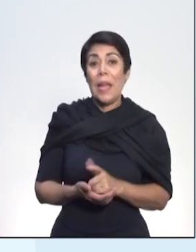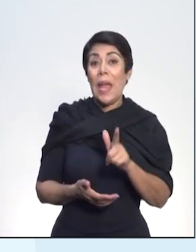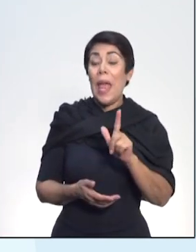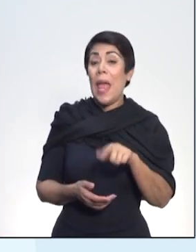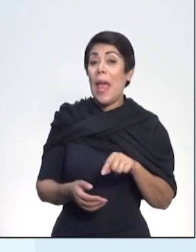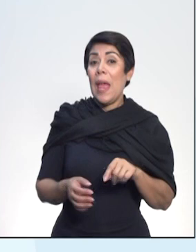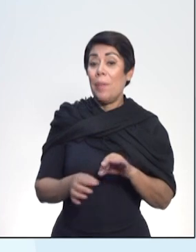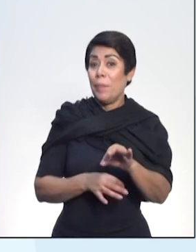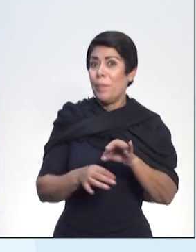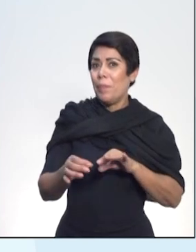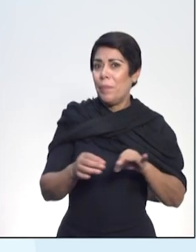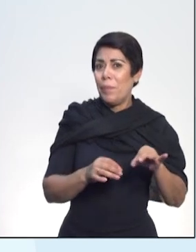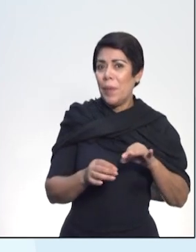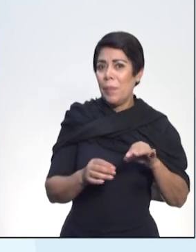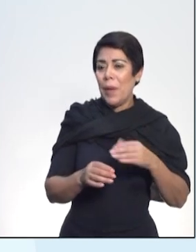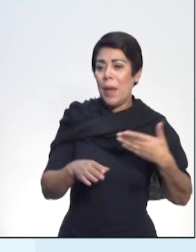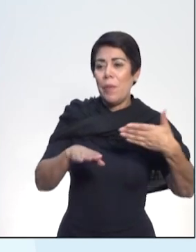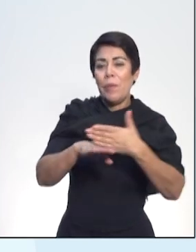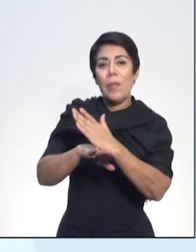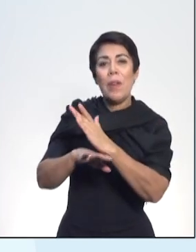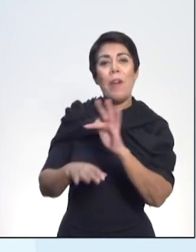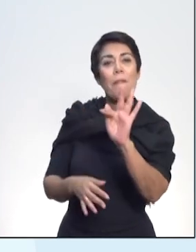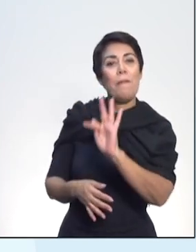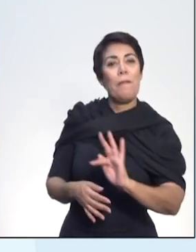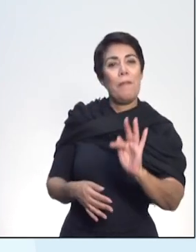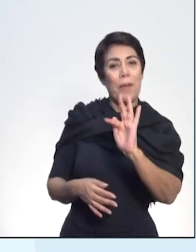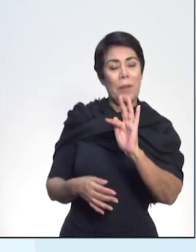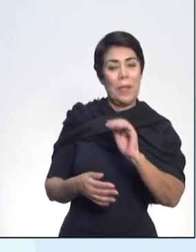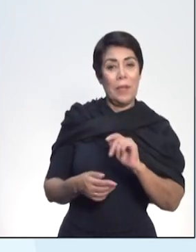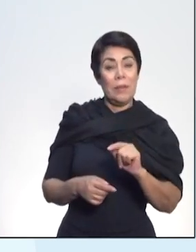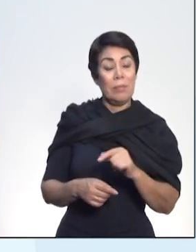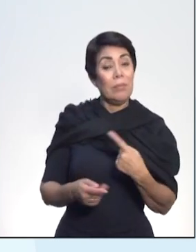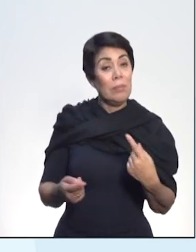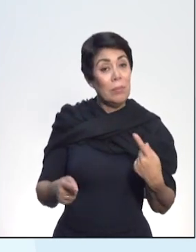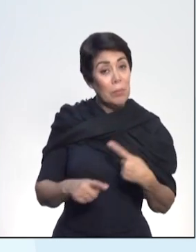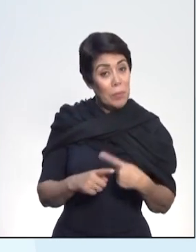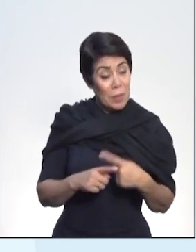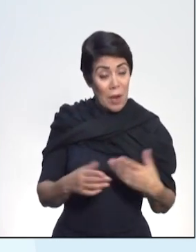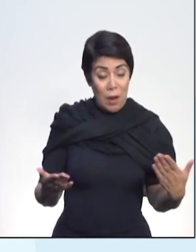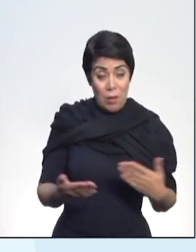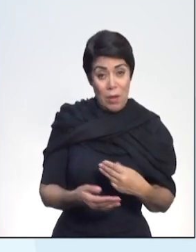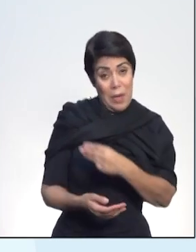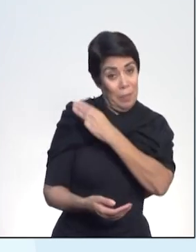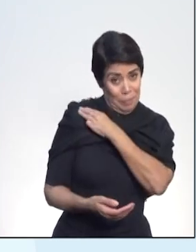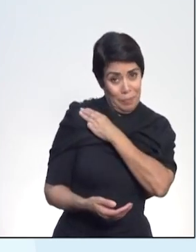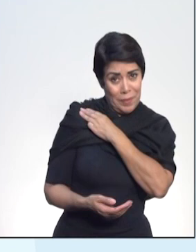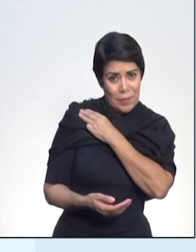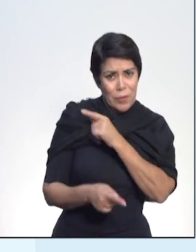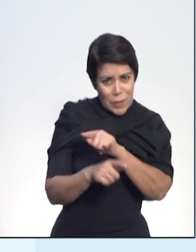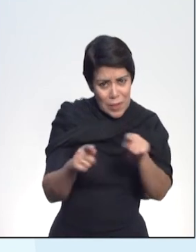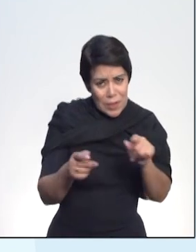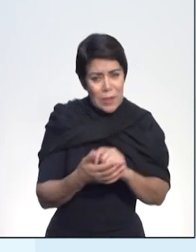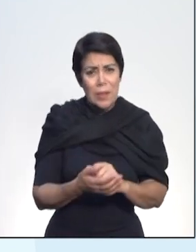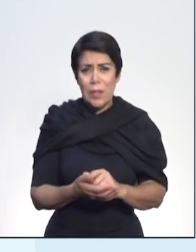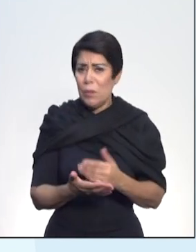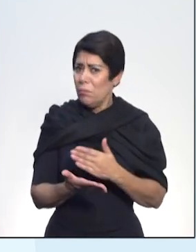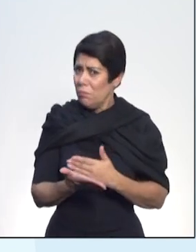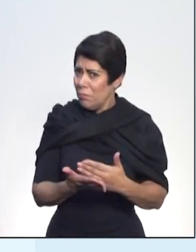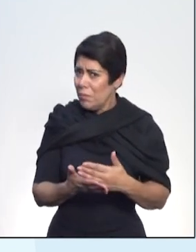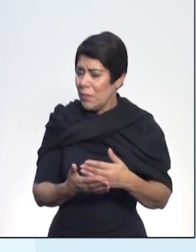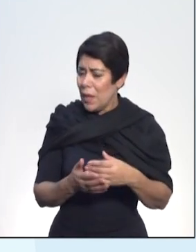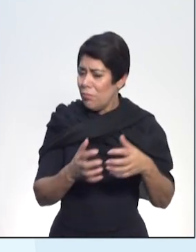para o ensino superior, porque já que vocês estão no ensino médio, é preciso pensar em se